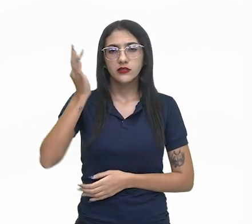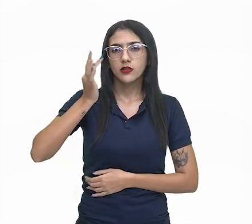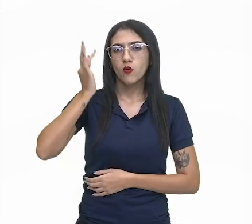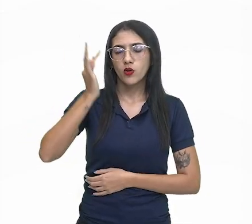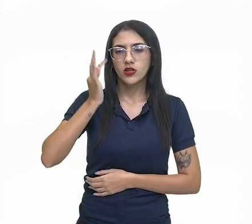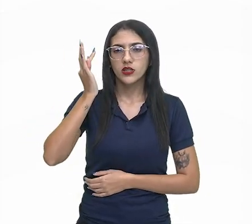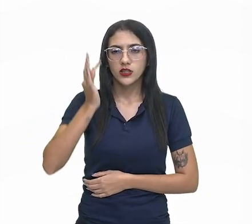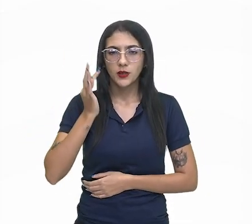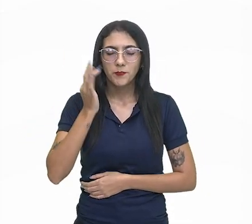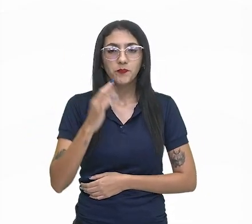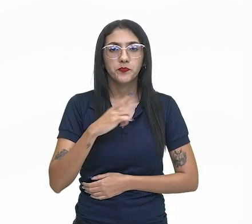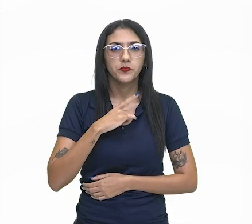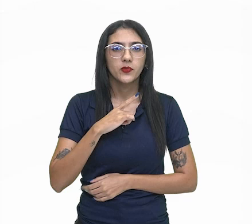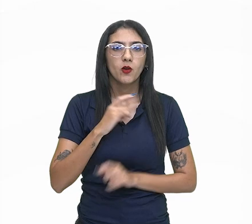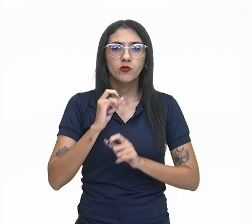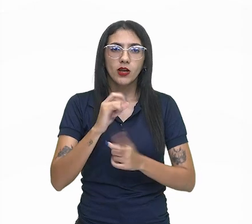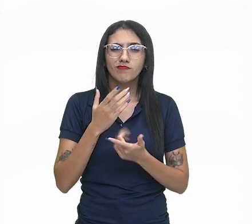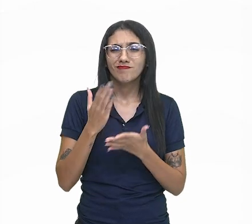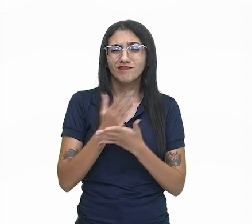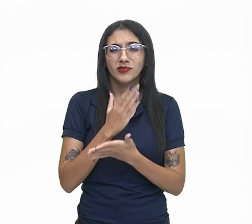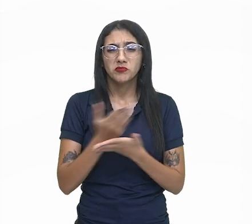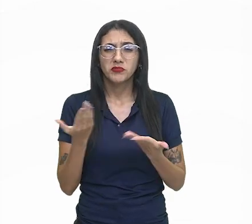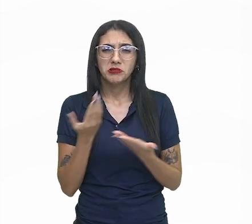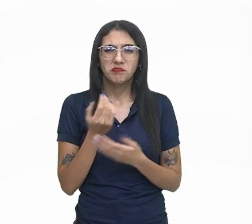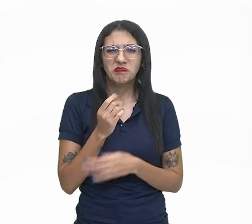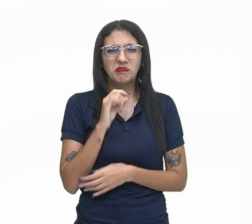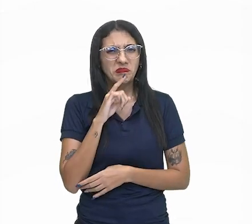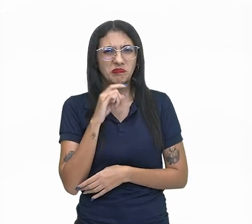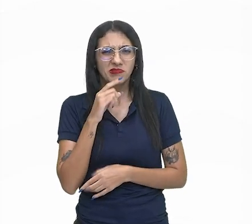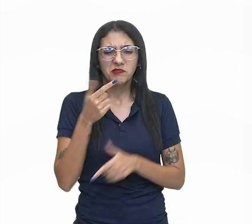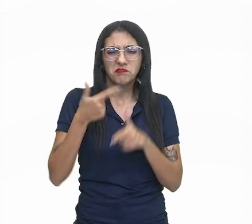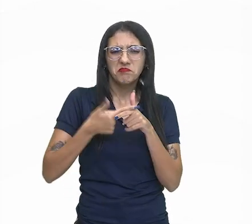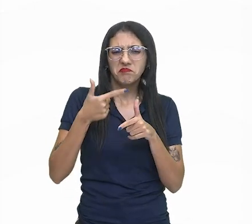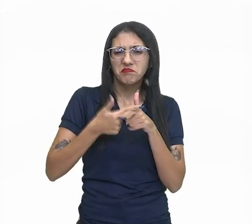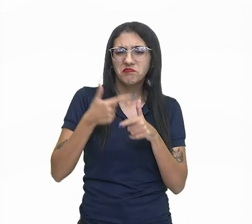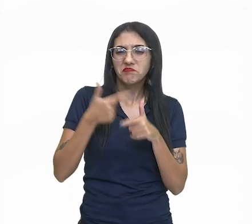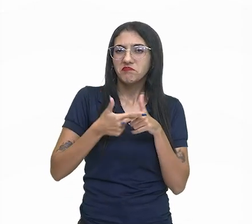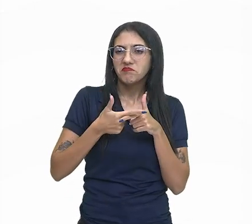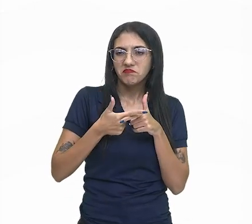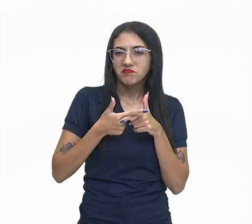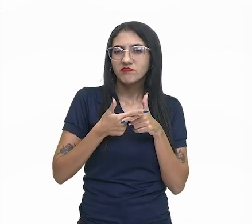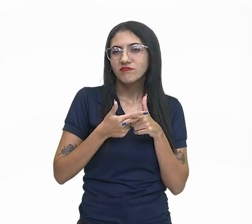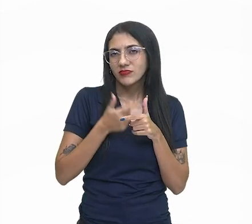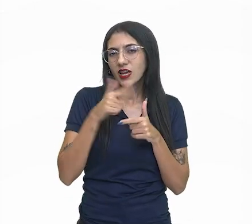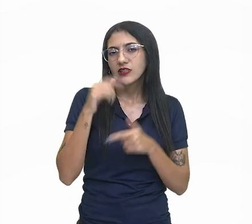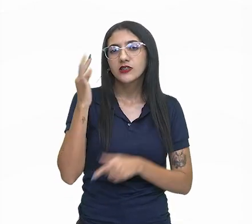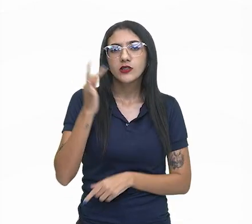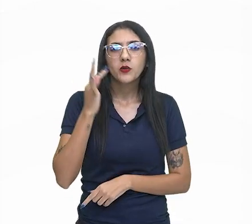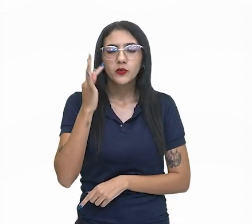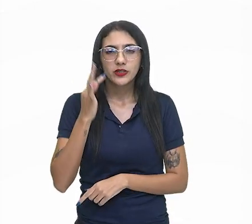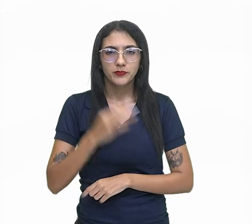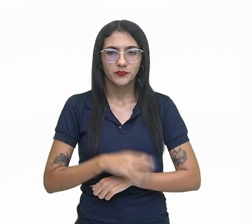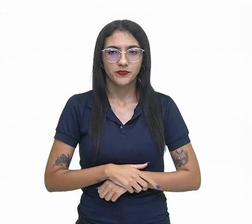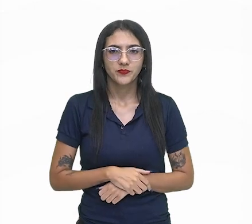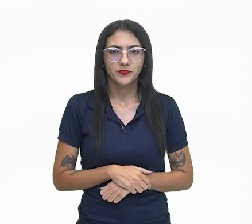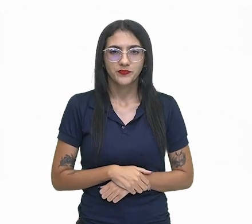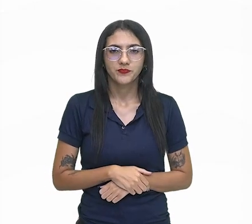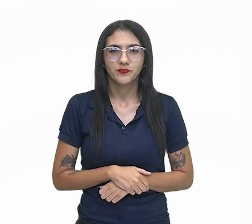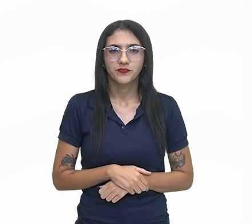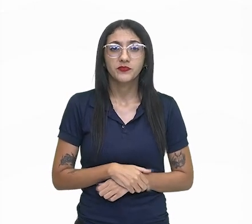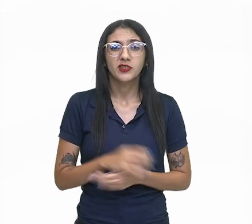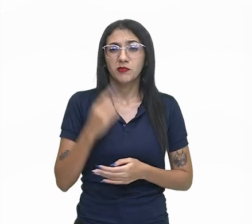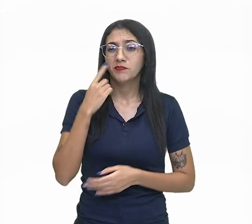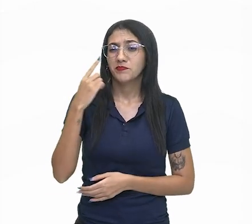lamarckismo, nós temos aí críticas, digamos assim, pontos fracos do lamarckismo, que eram os